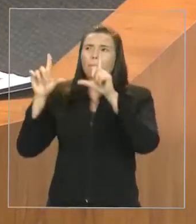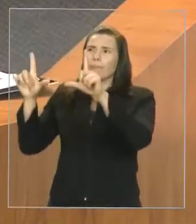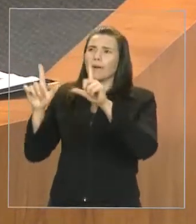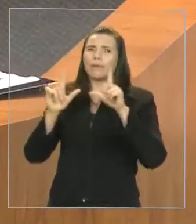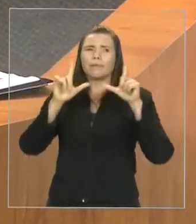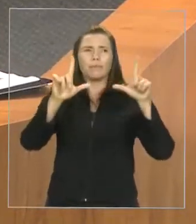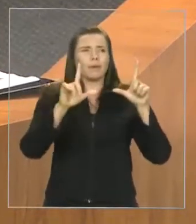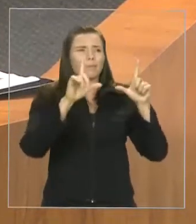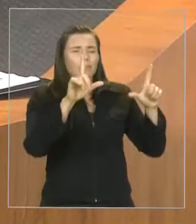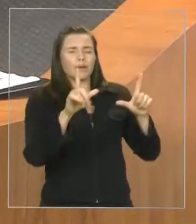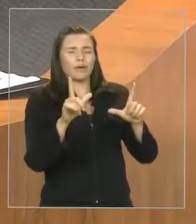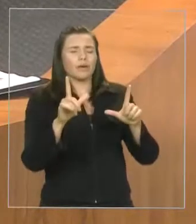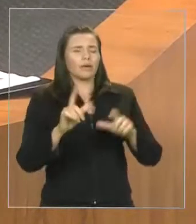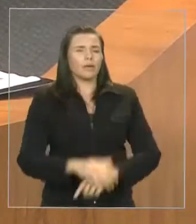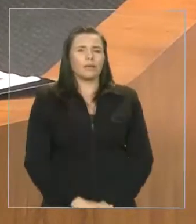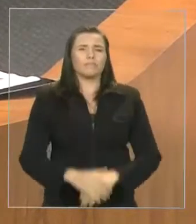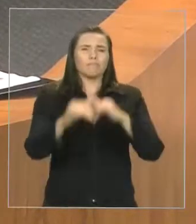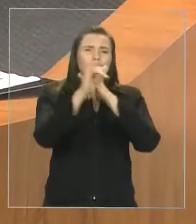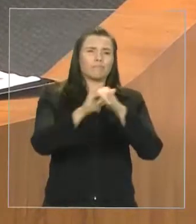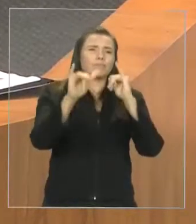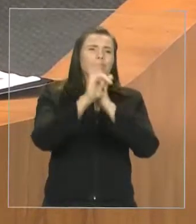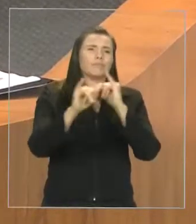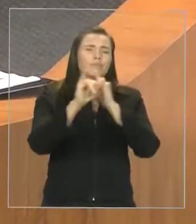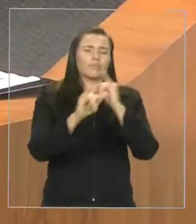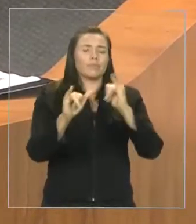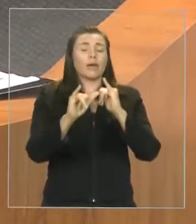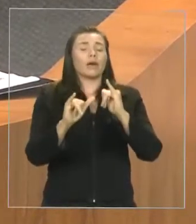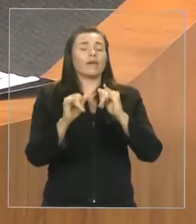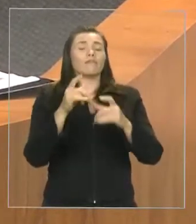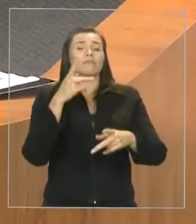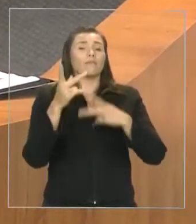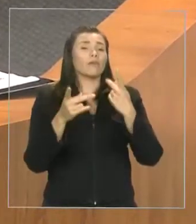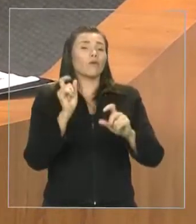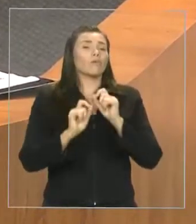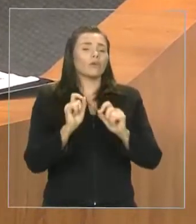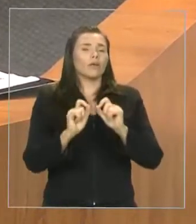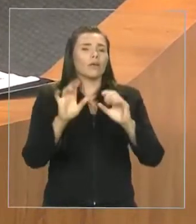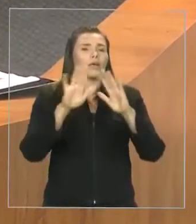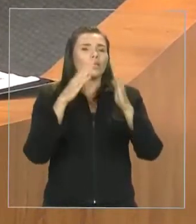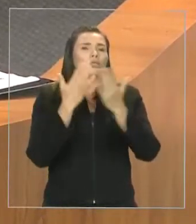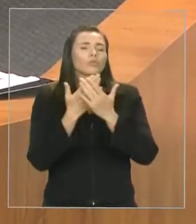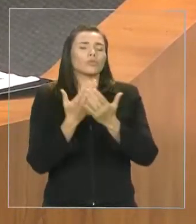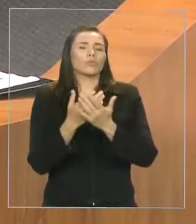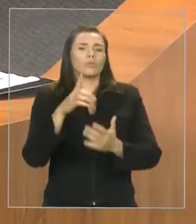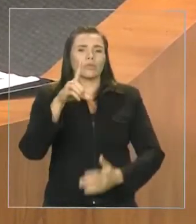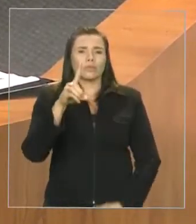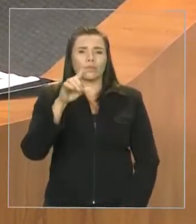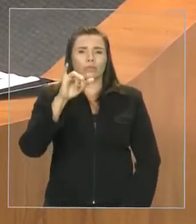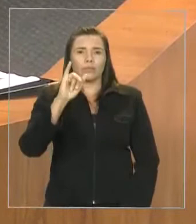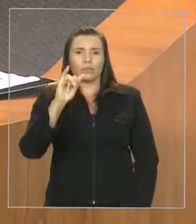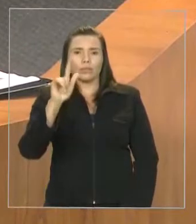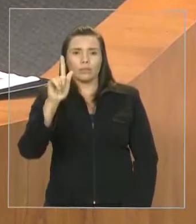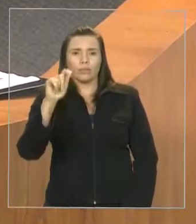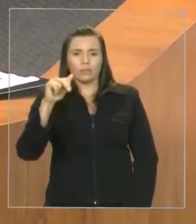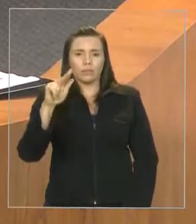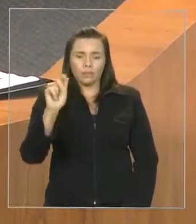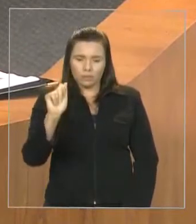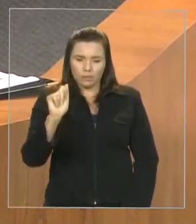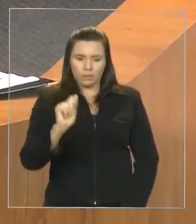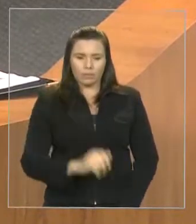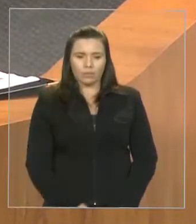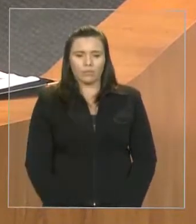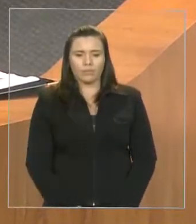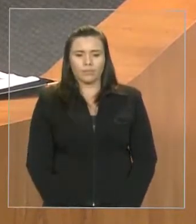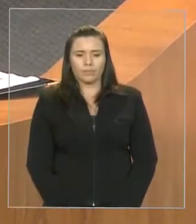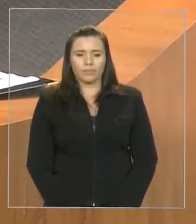escola digna. E aquilo aguçou nossa curiosidade. E solicitamos ao governo do Estado do Maranhão que enviasse a esta